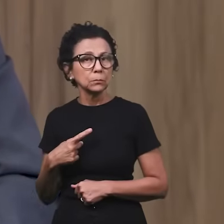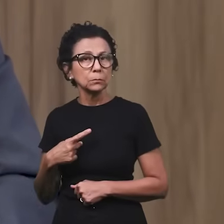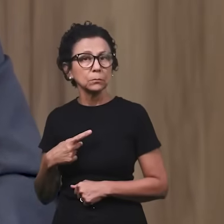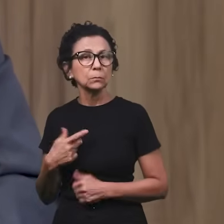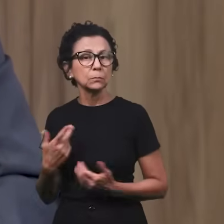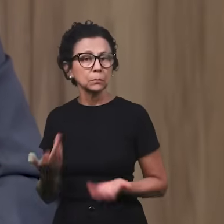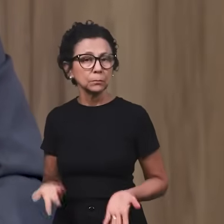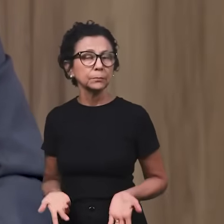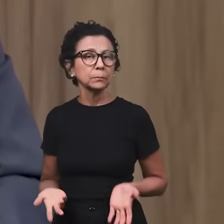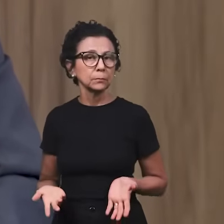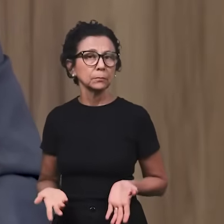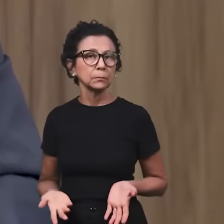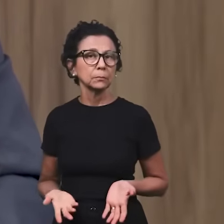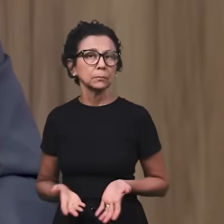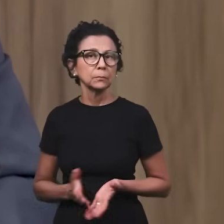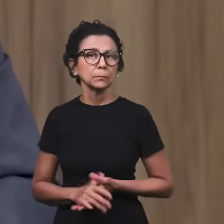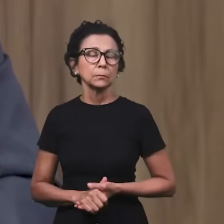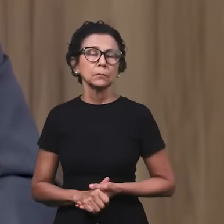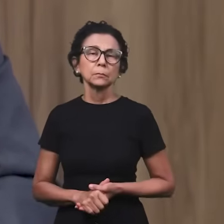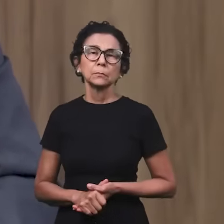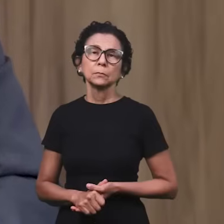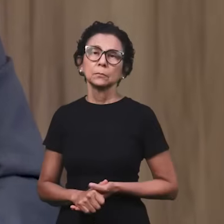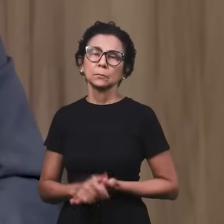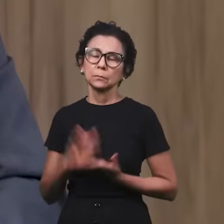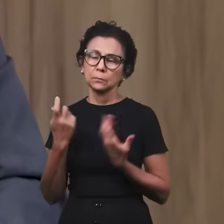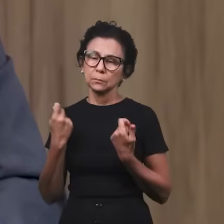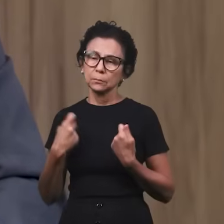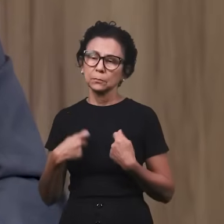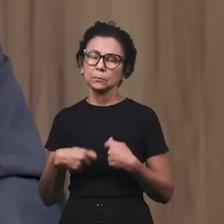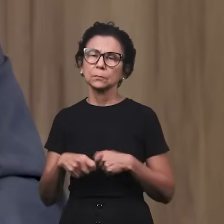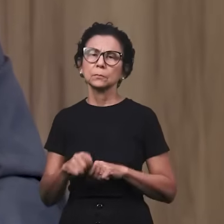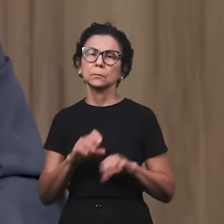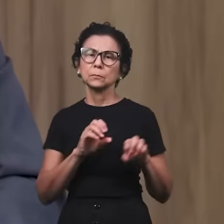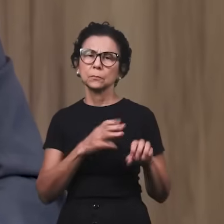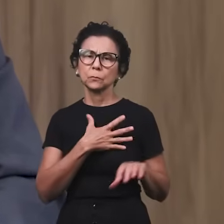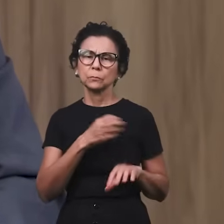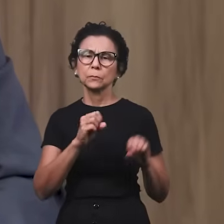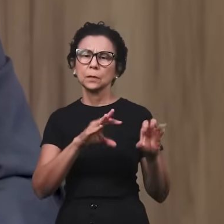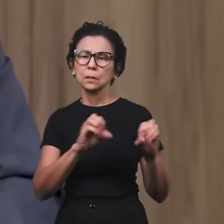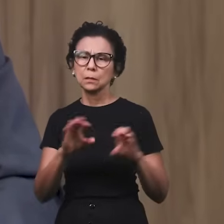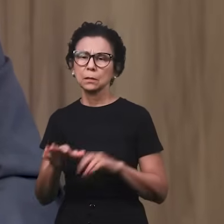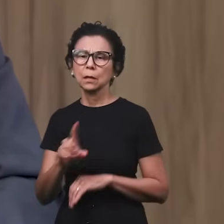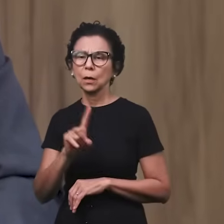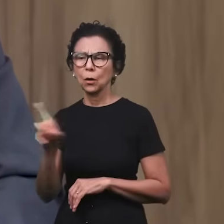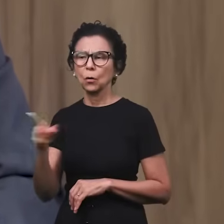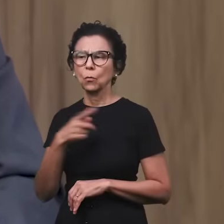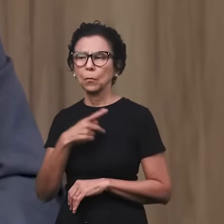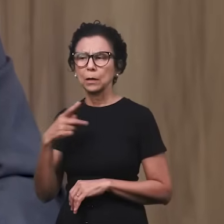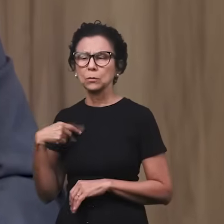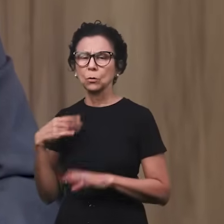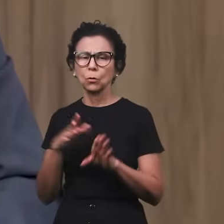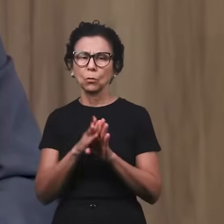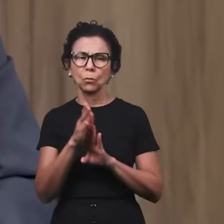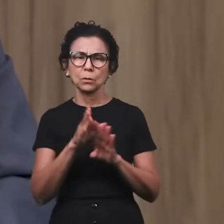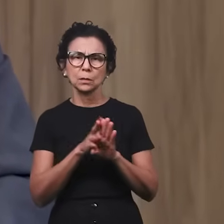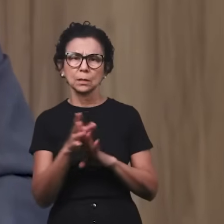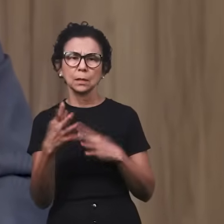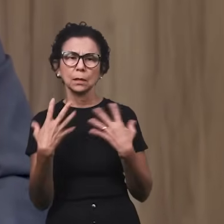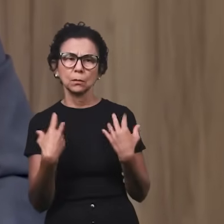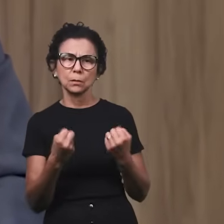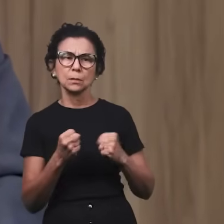estar ouvindo, né? Levando os nossos filhos a ouvir o ministério, a ouvir a doutrina, né? A